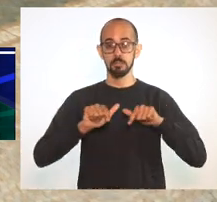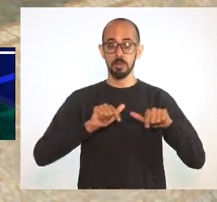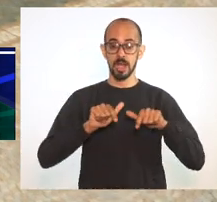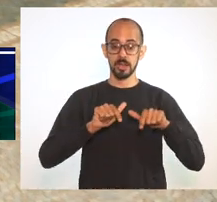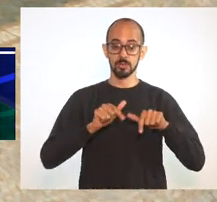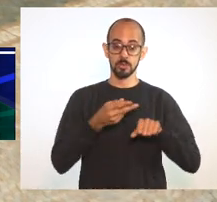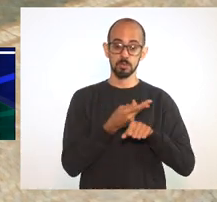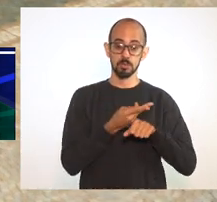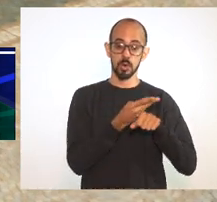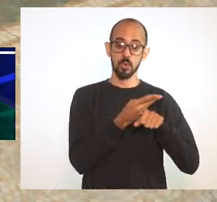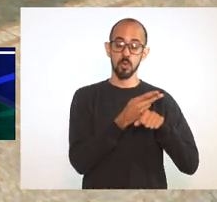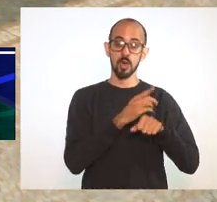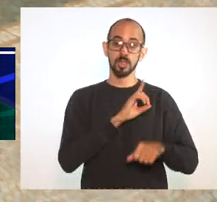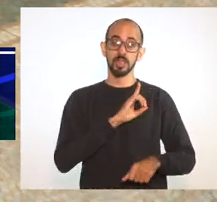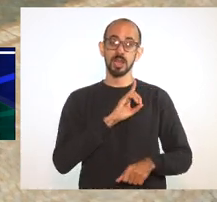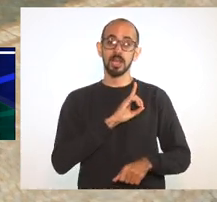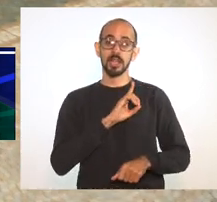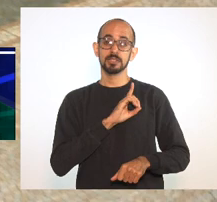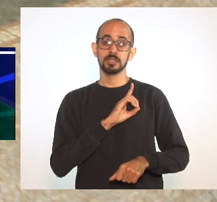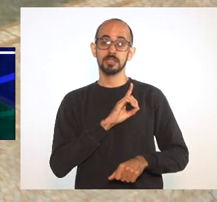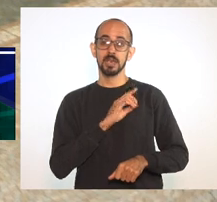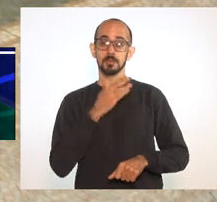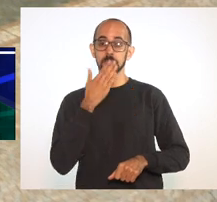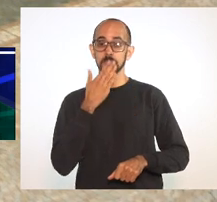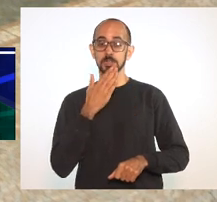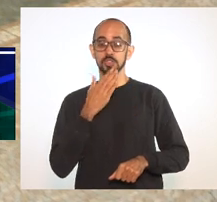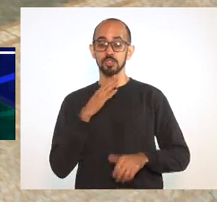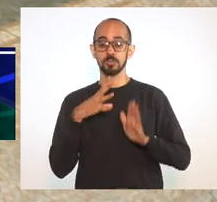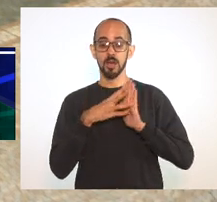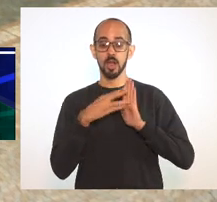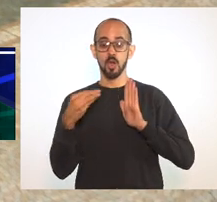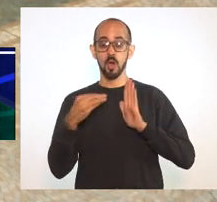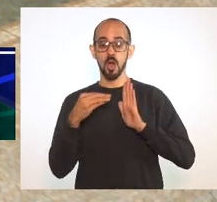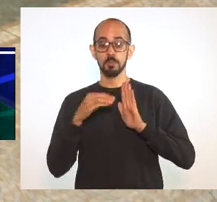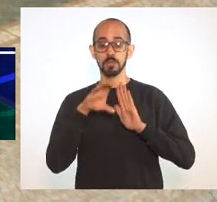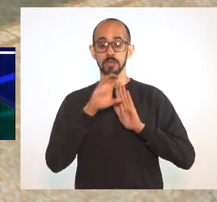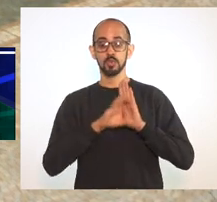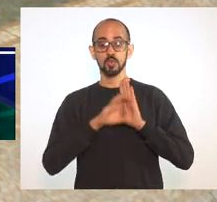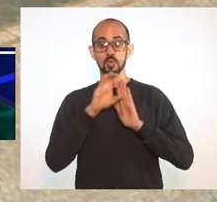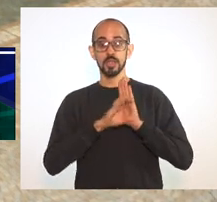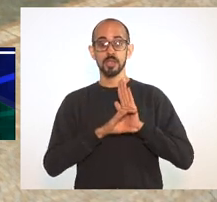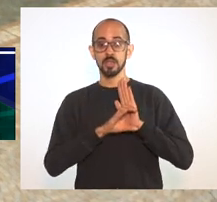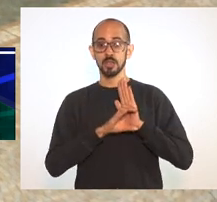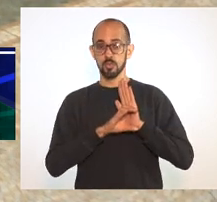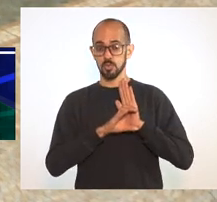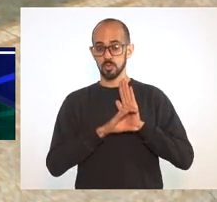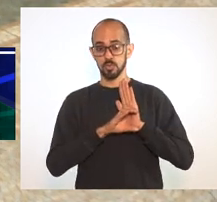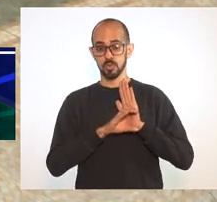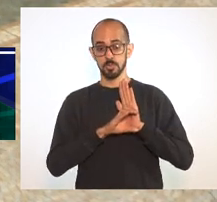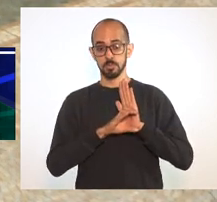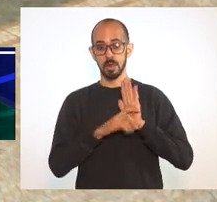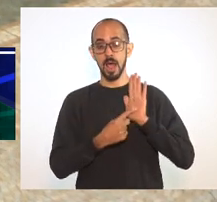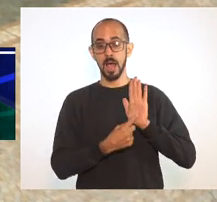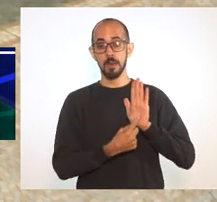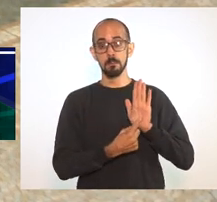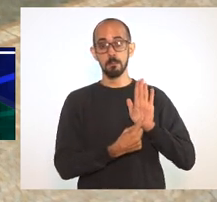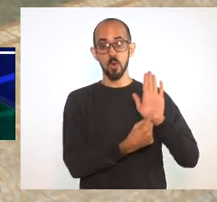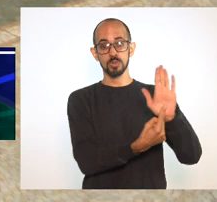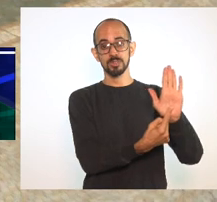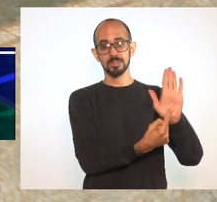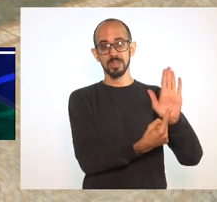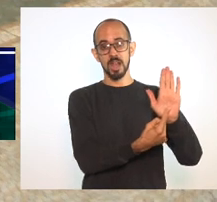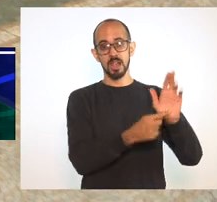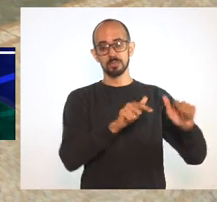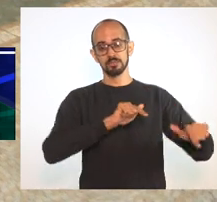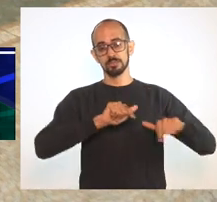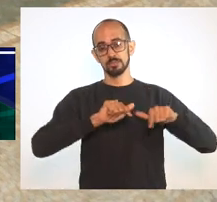procurou a delegacia solicitando uma cópia do seu currículo para que pudesse apresentar num